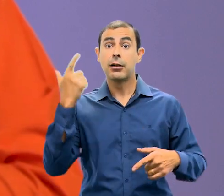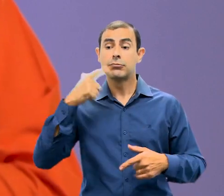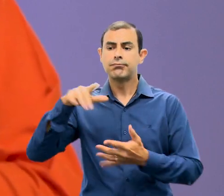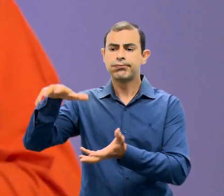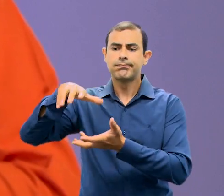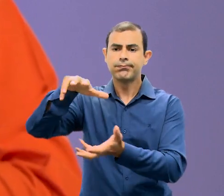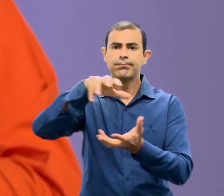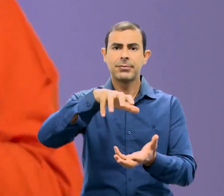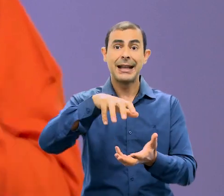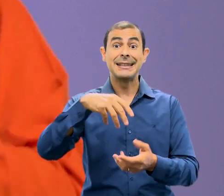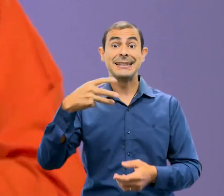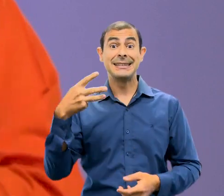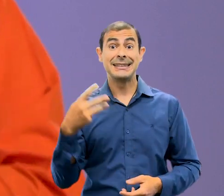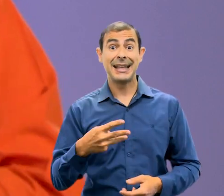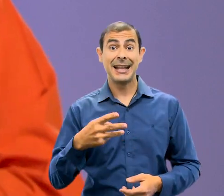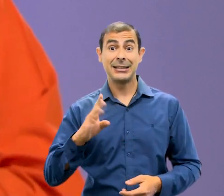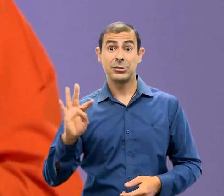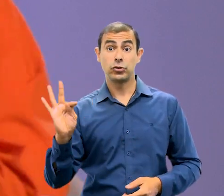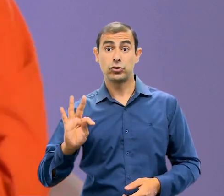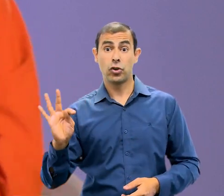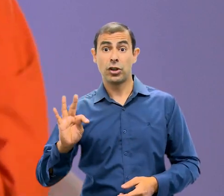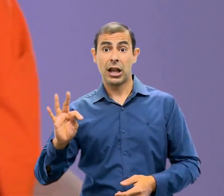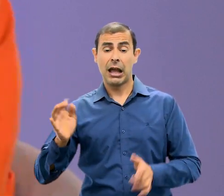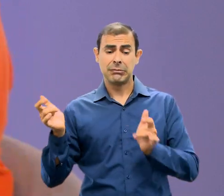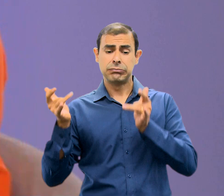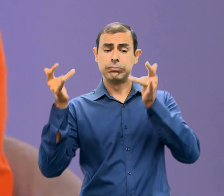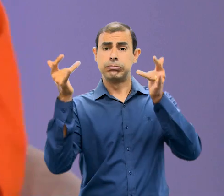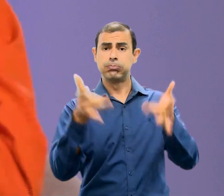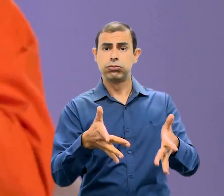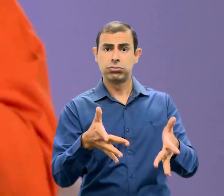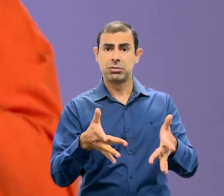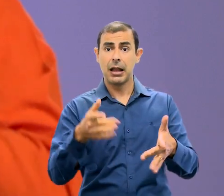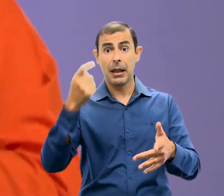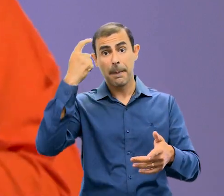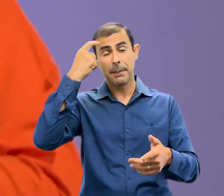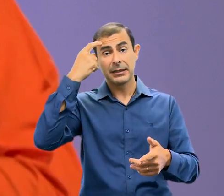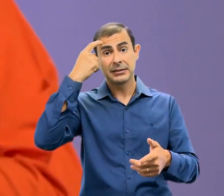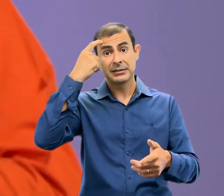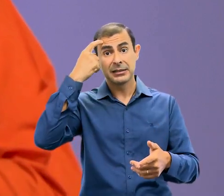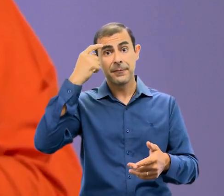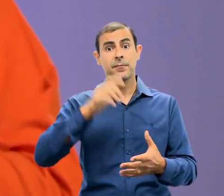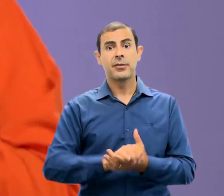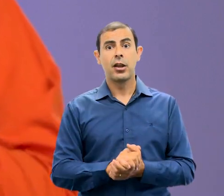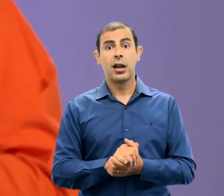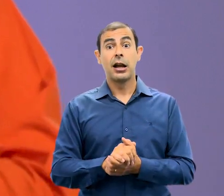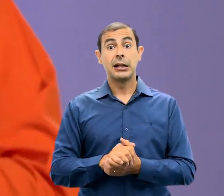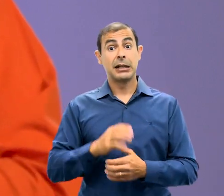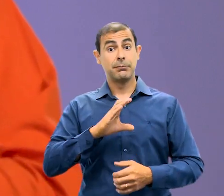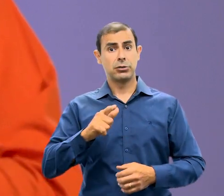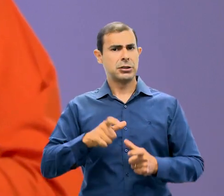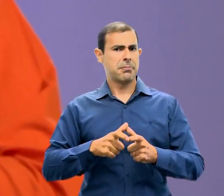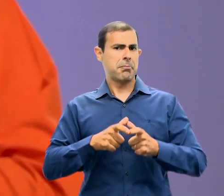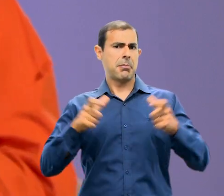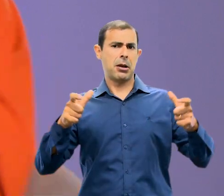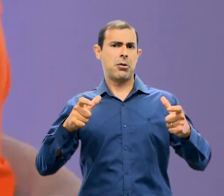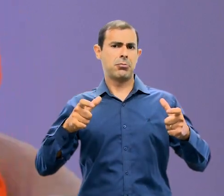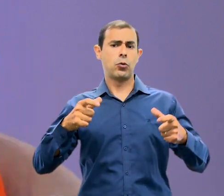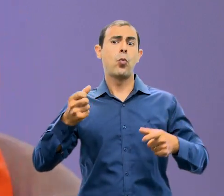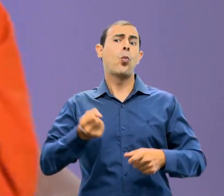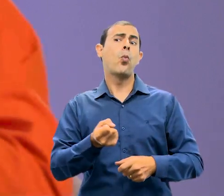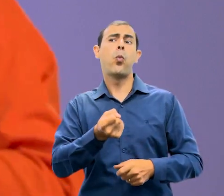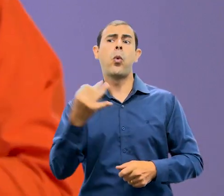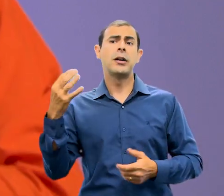de medicamento eram descartados irregularmente no lixo. Então, imagina Campo Grande, que é uma cidade 10, 12 vezes maior, a quantidade de medicamento que